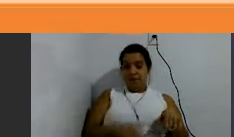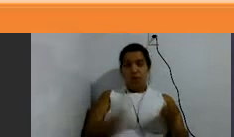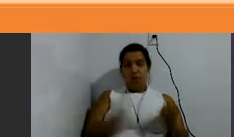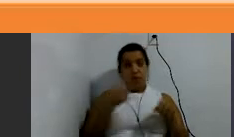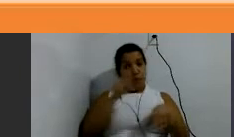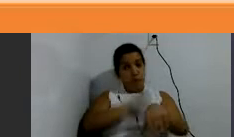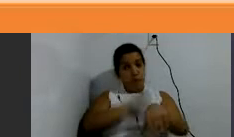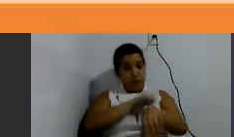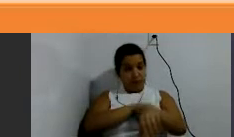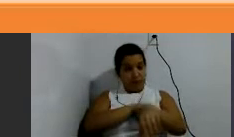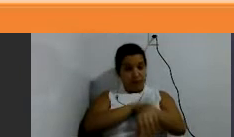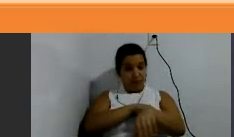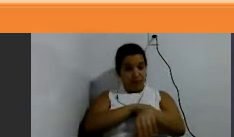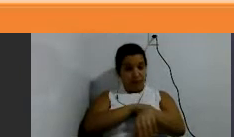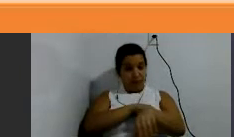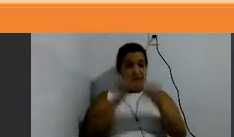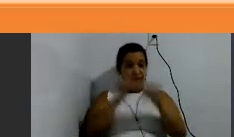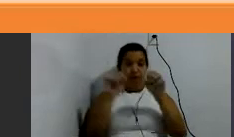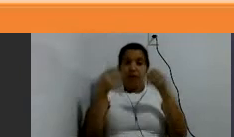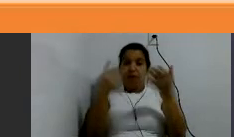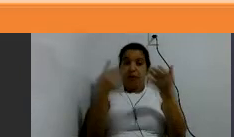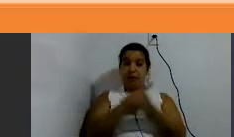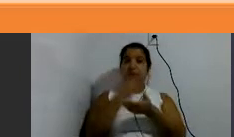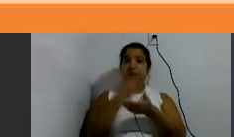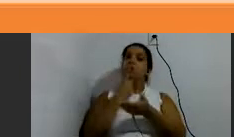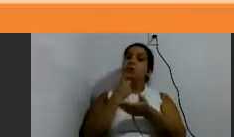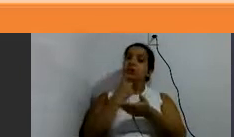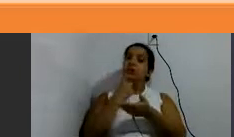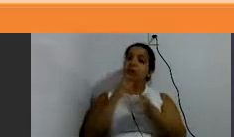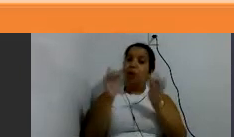ele vai fazer o repasse sanguíneo, ele vai